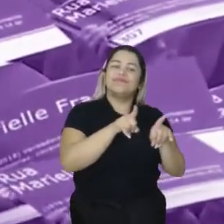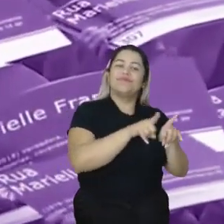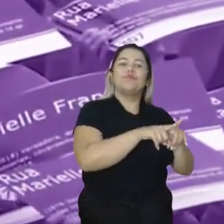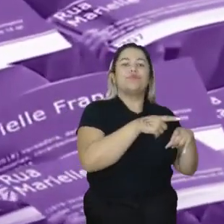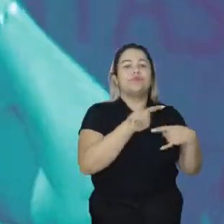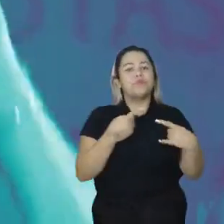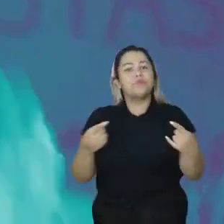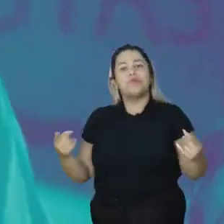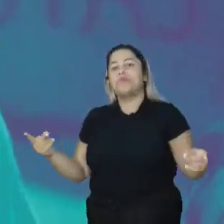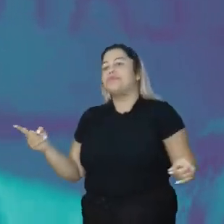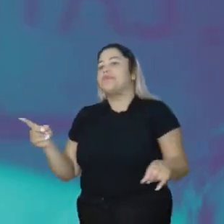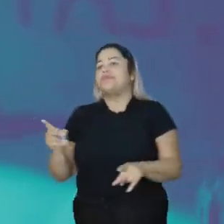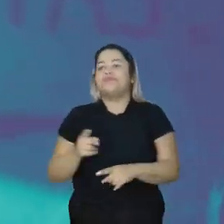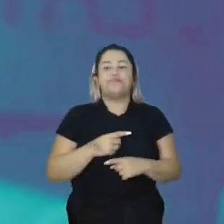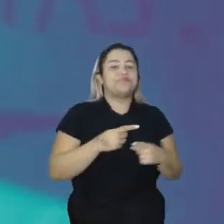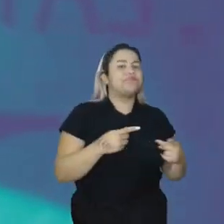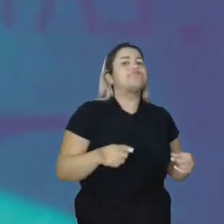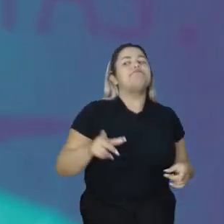acontecer.